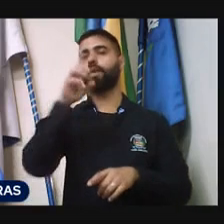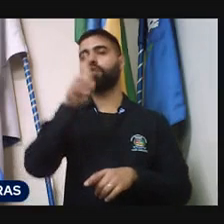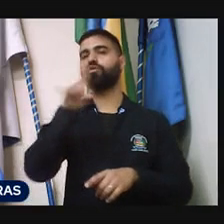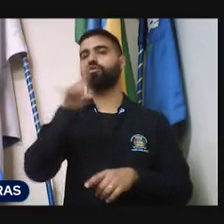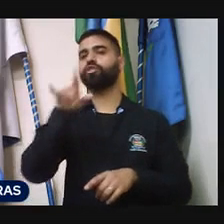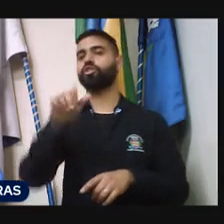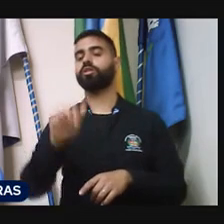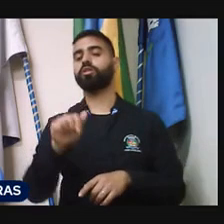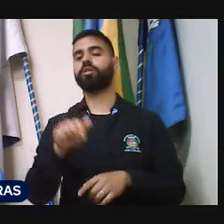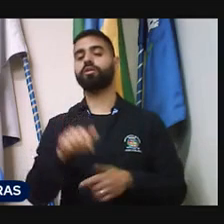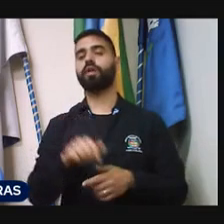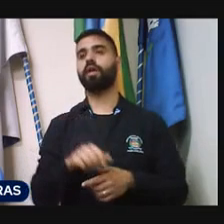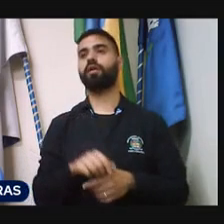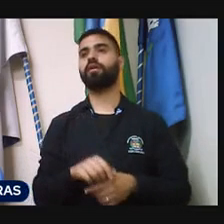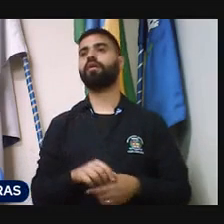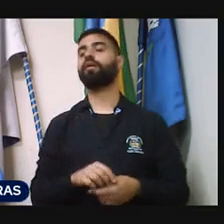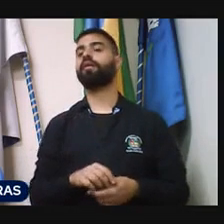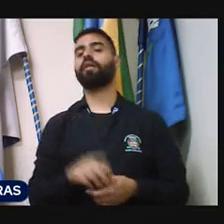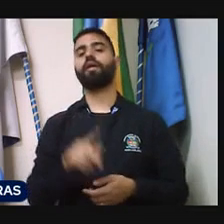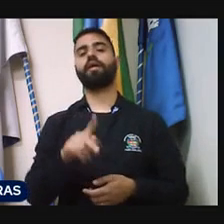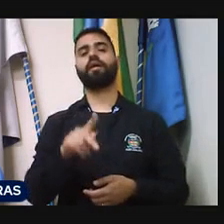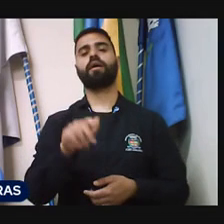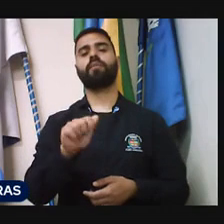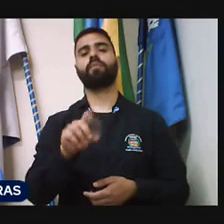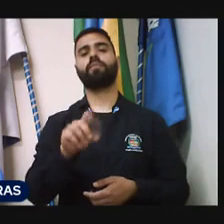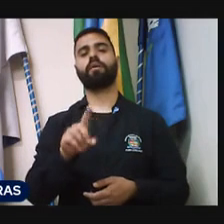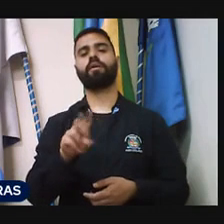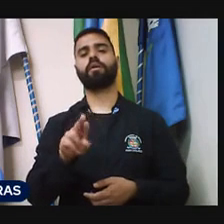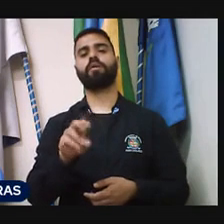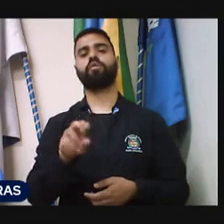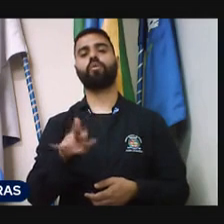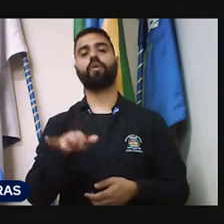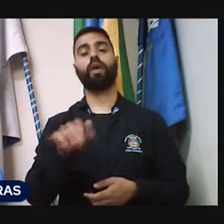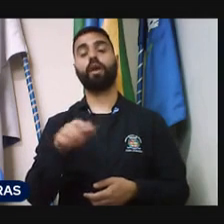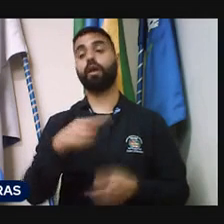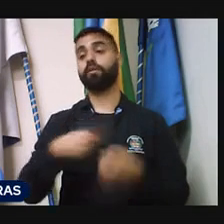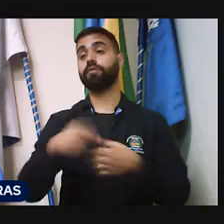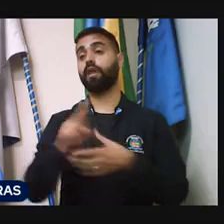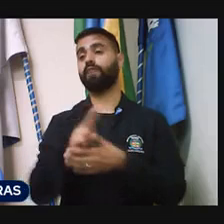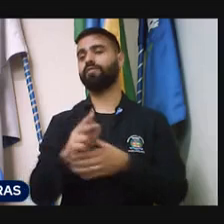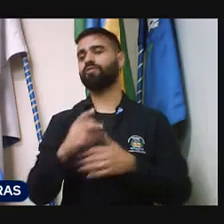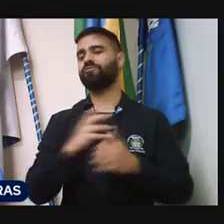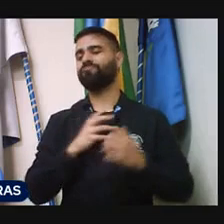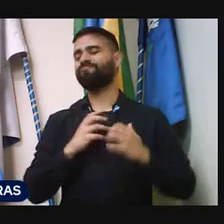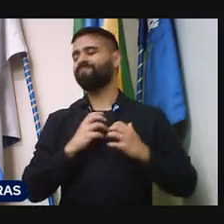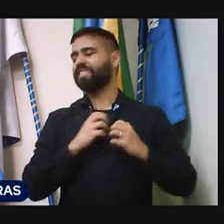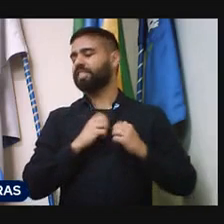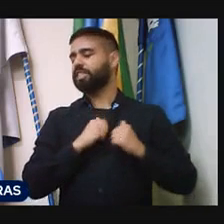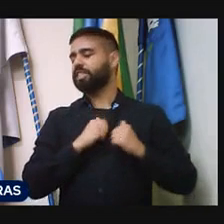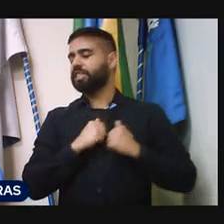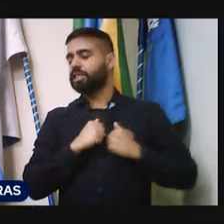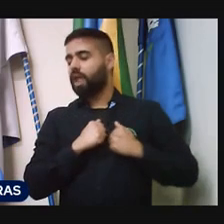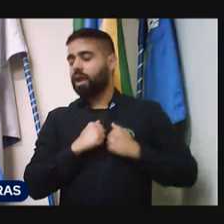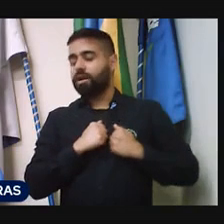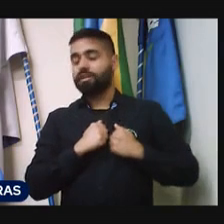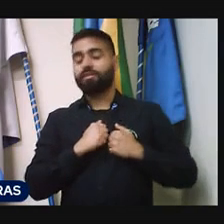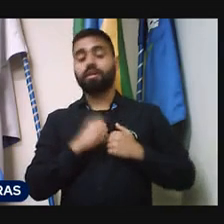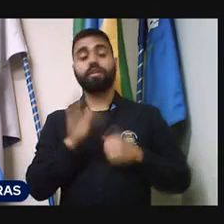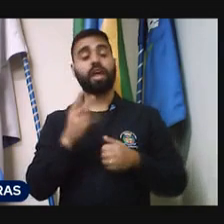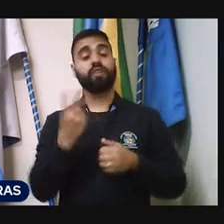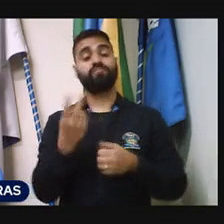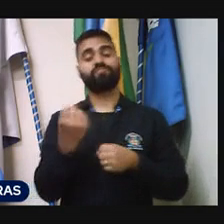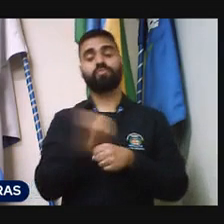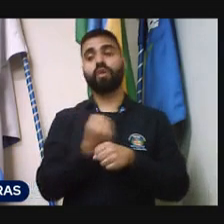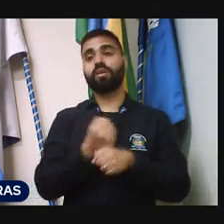da nossa Padroeira da nossa cidade né o nosso coração apertado por conta da festa da Glória esses dois anos já